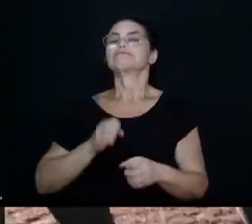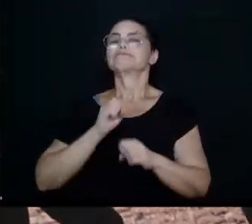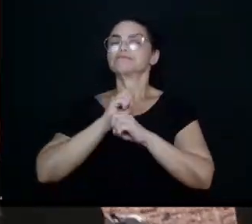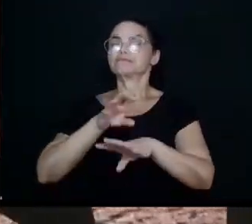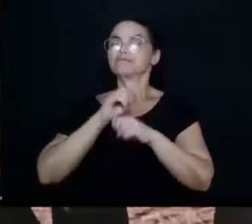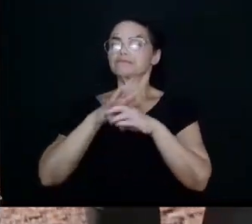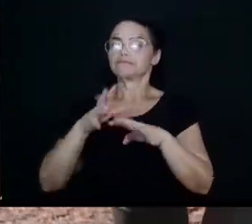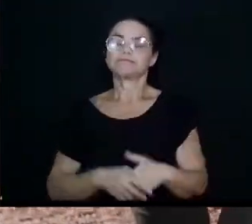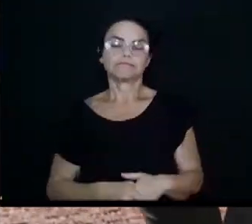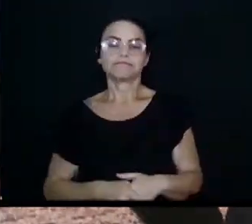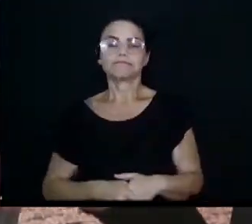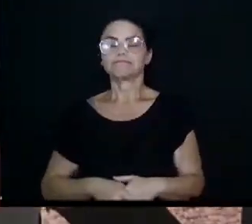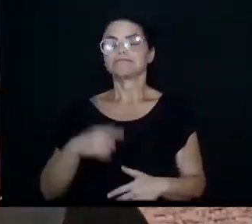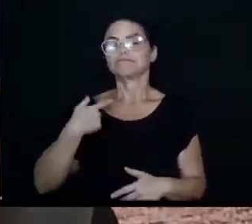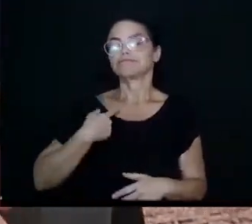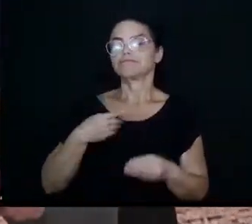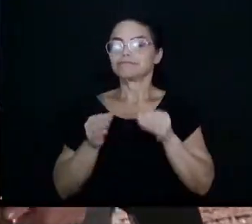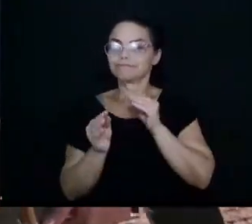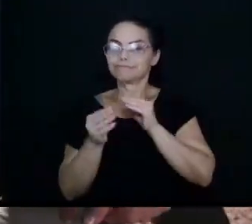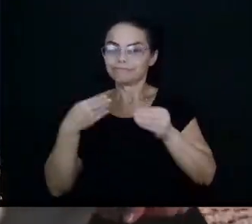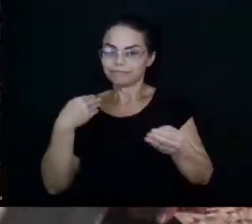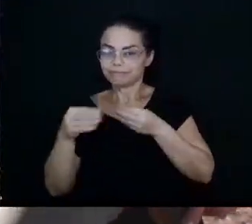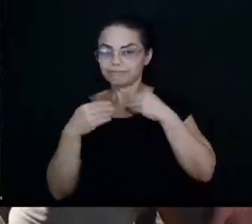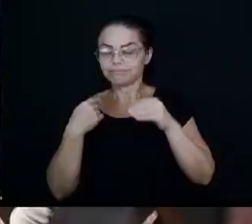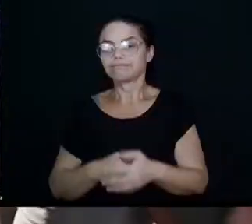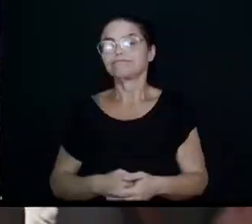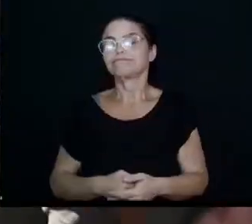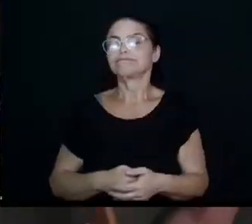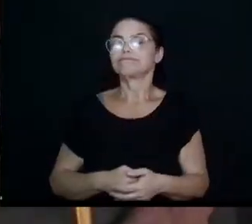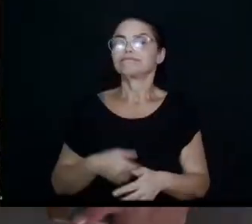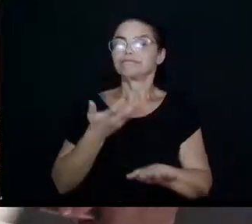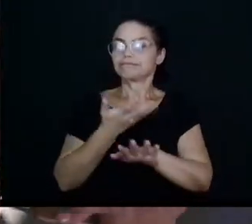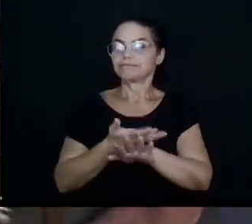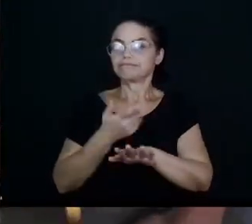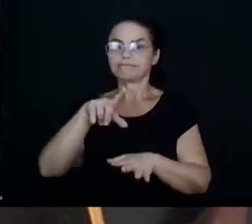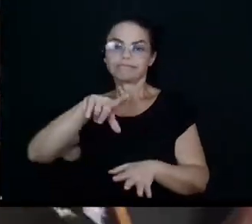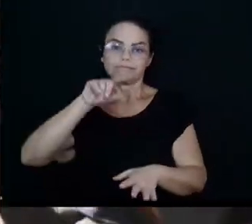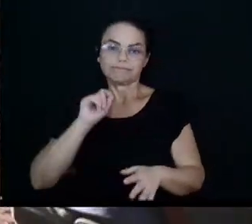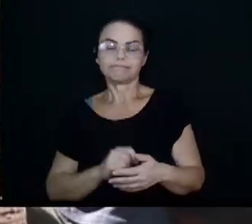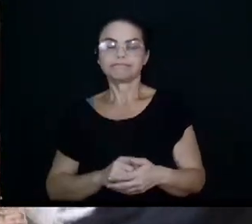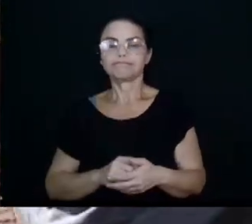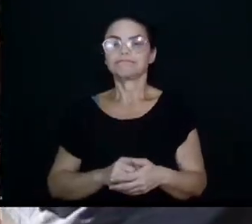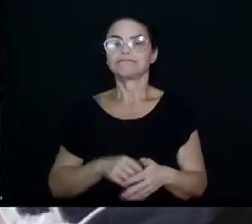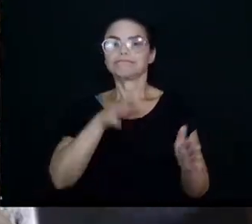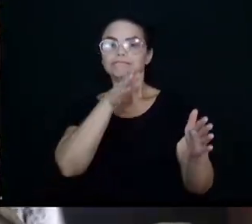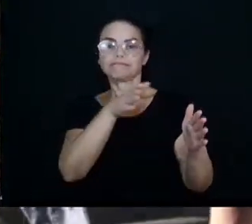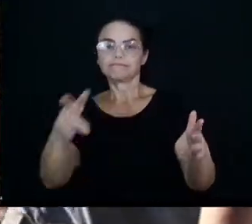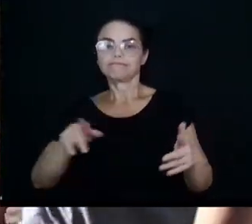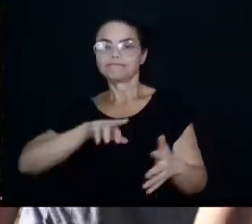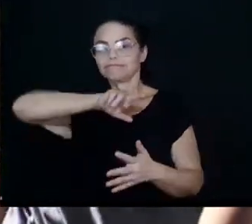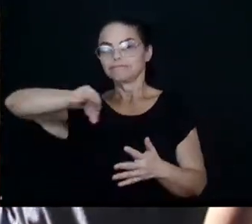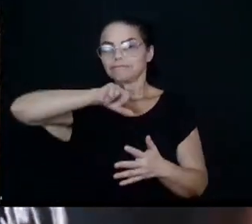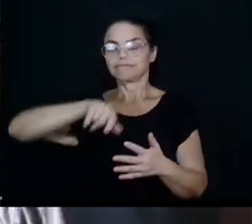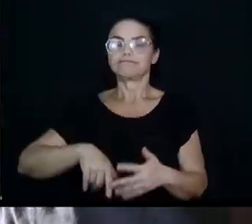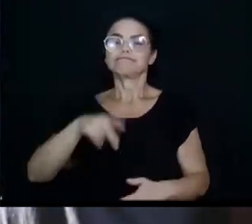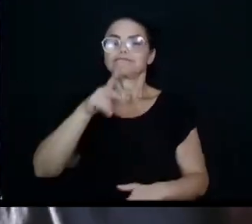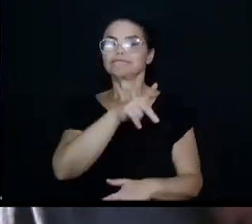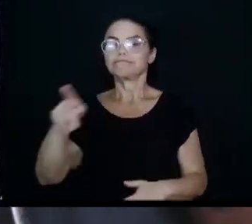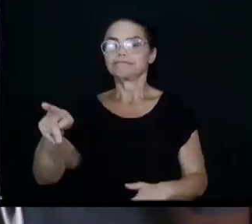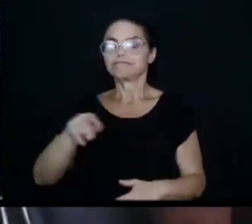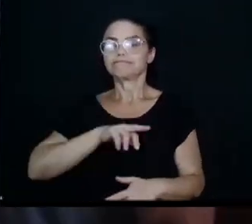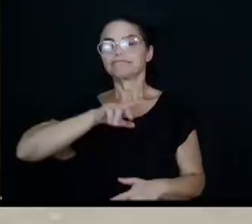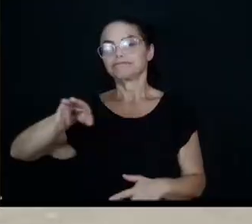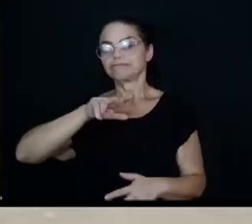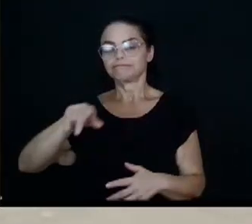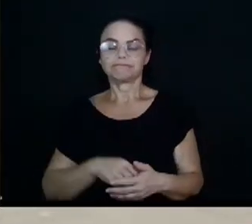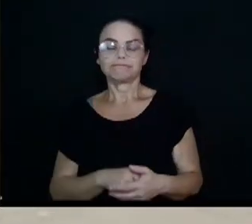horários flexível. Uma mesma disciplina ele pode escolher em turnos diferentes, em horários diferentes, com professores diferentes. Então, assim, no